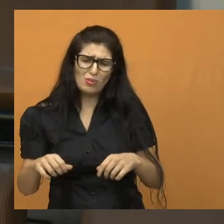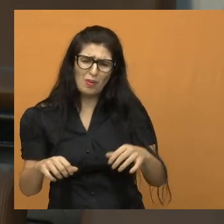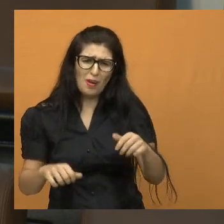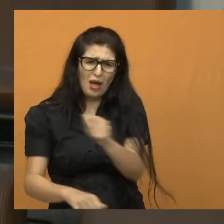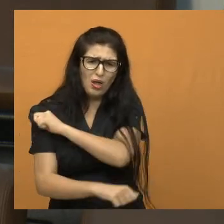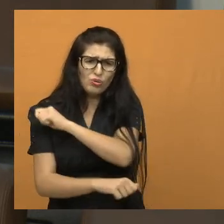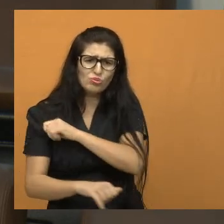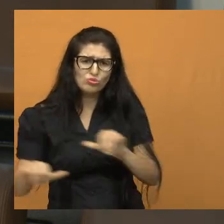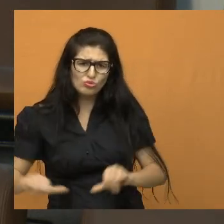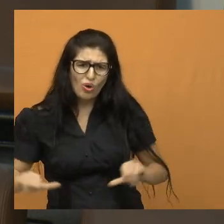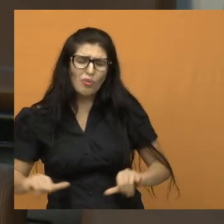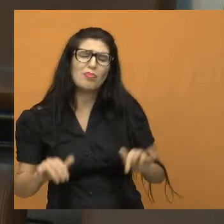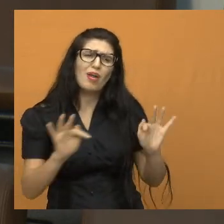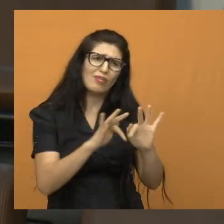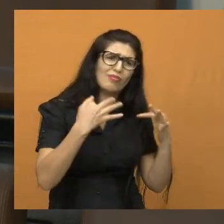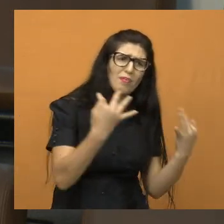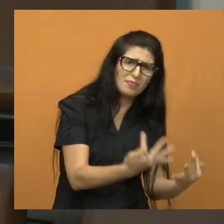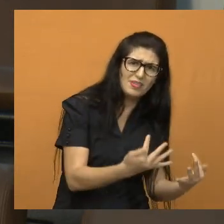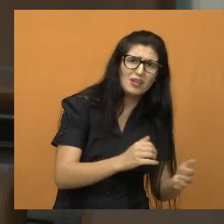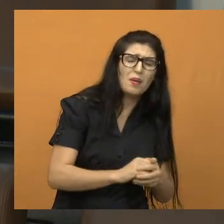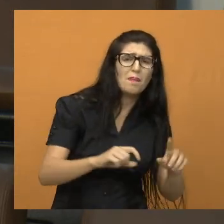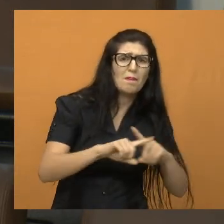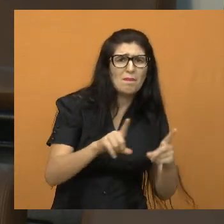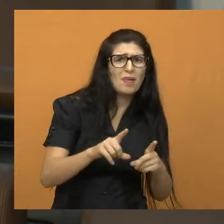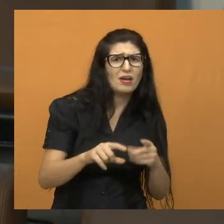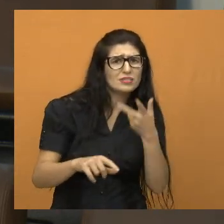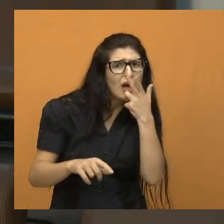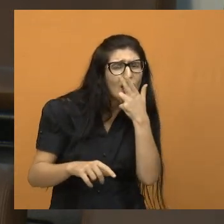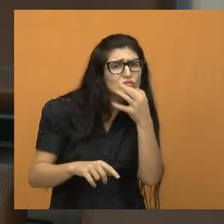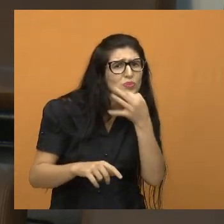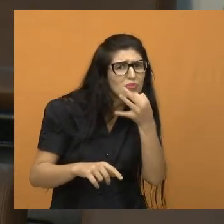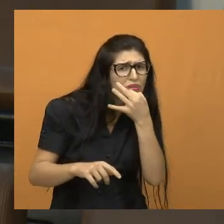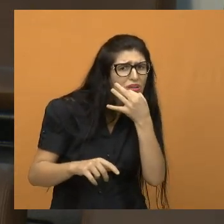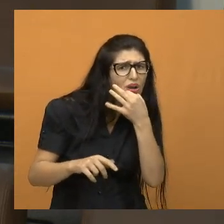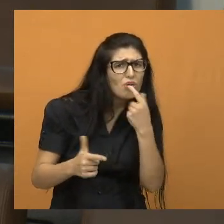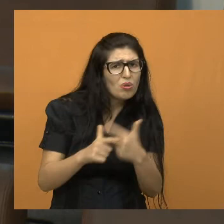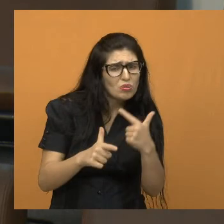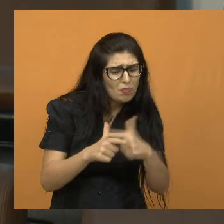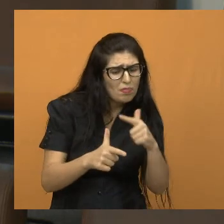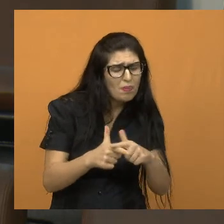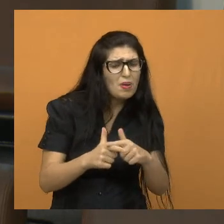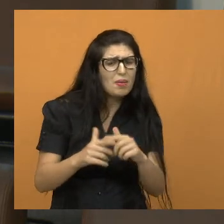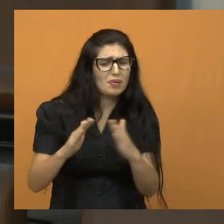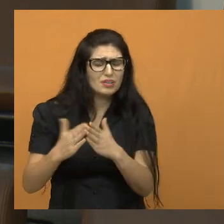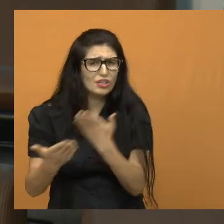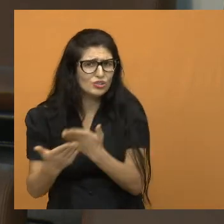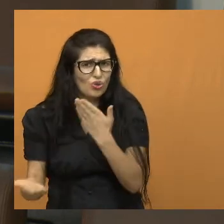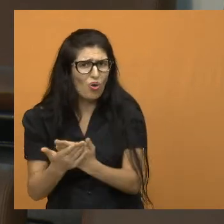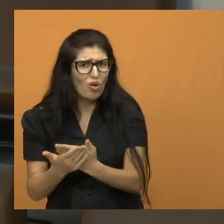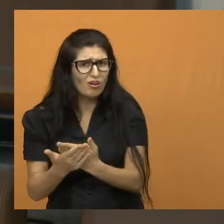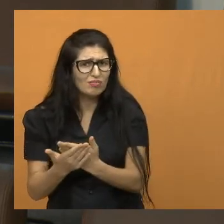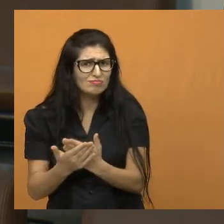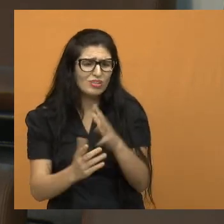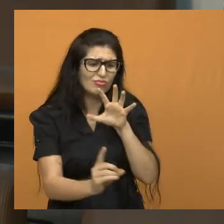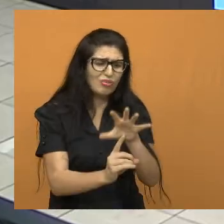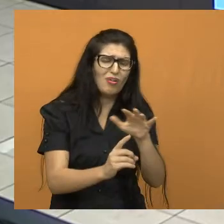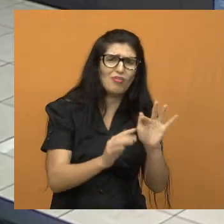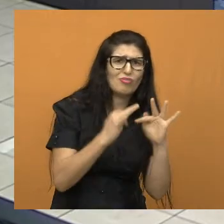sentido inverso, não é da família para a escola, é da escola para a família. Eu acho que isso é muito possível.